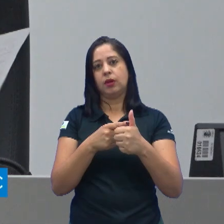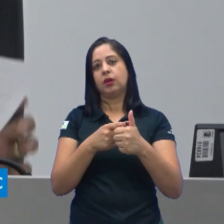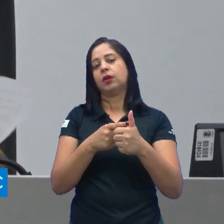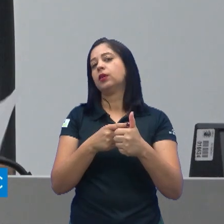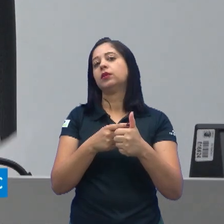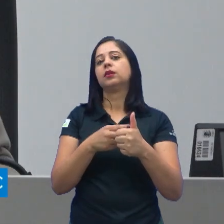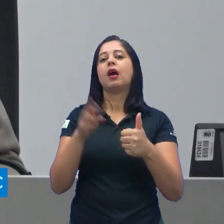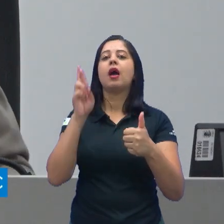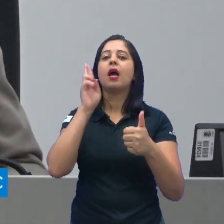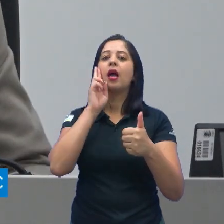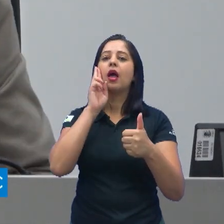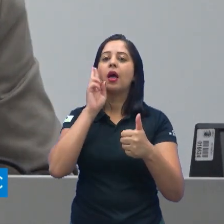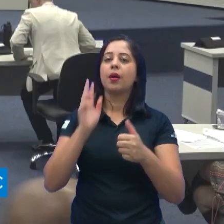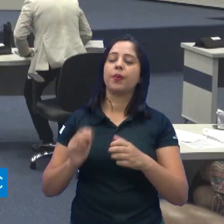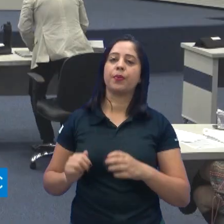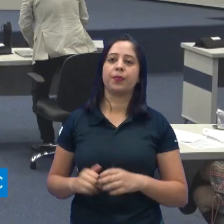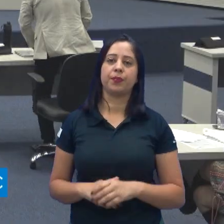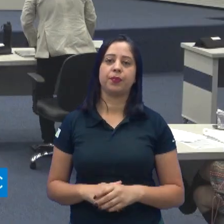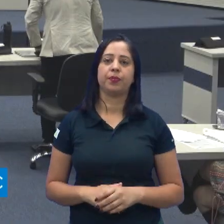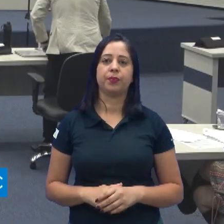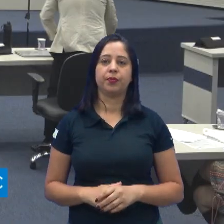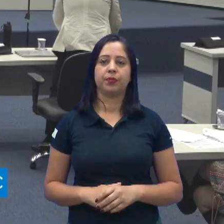Renato Santiago.